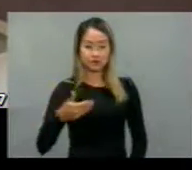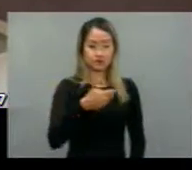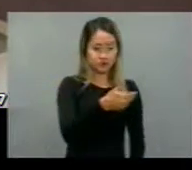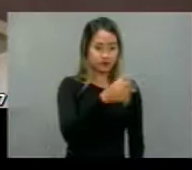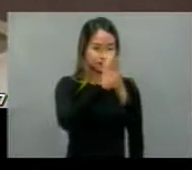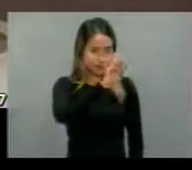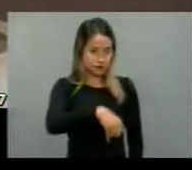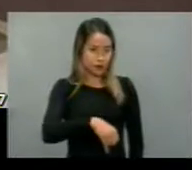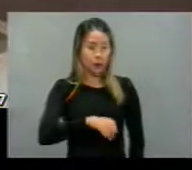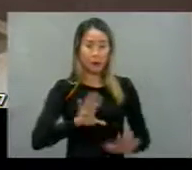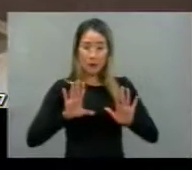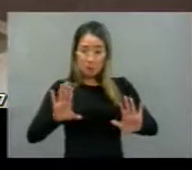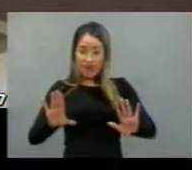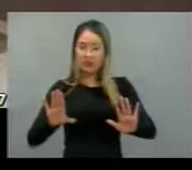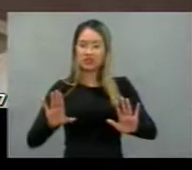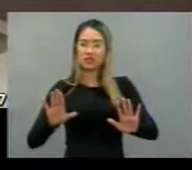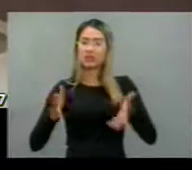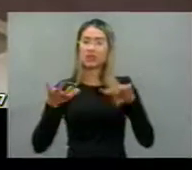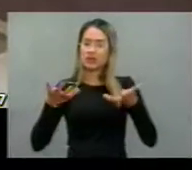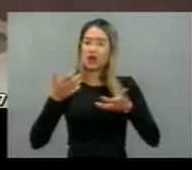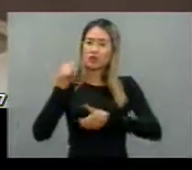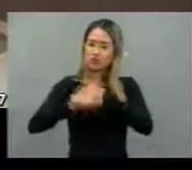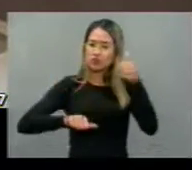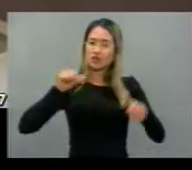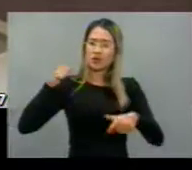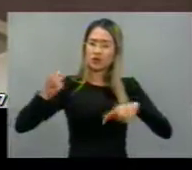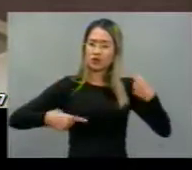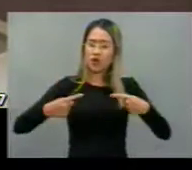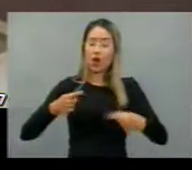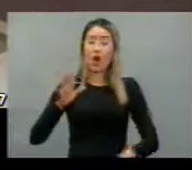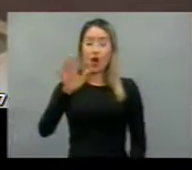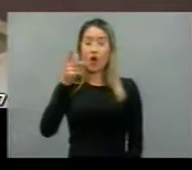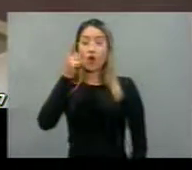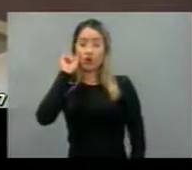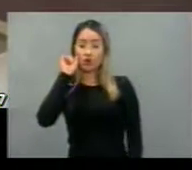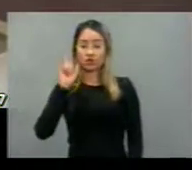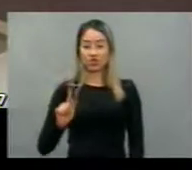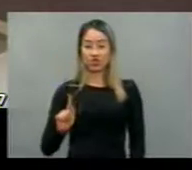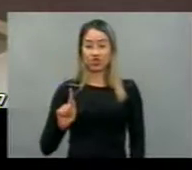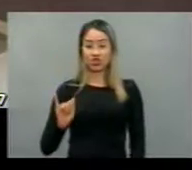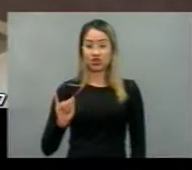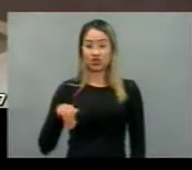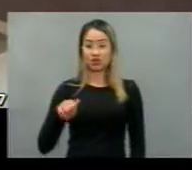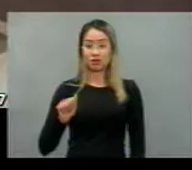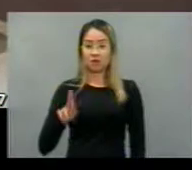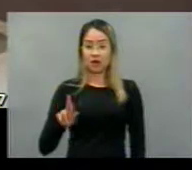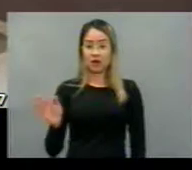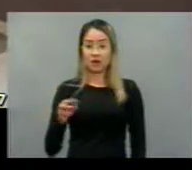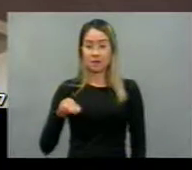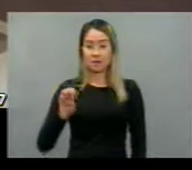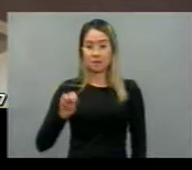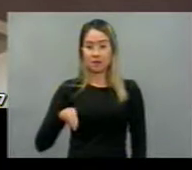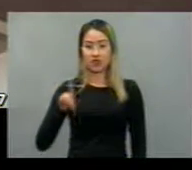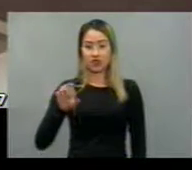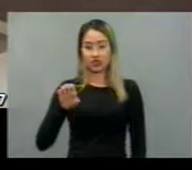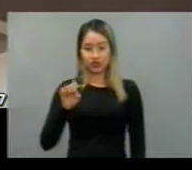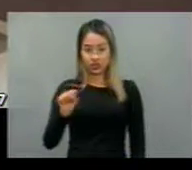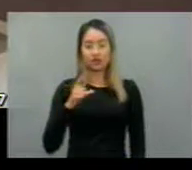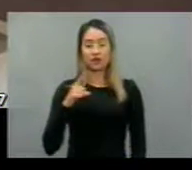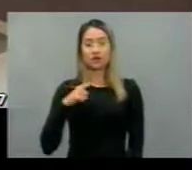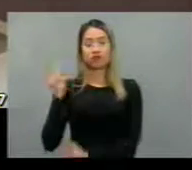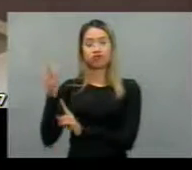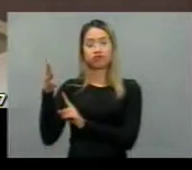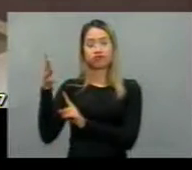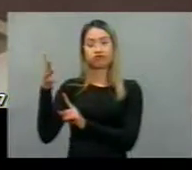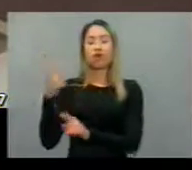reforma política. Ontem, deputado, Gilmar Mendes fez um seminário para propor uma